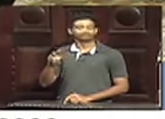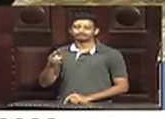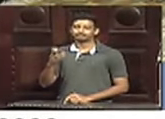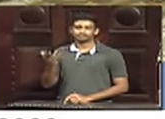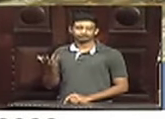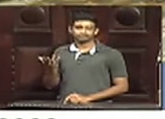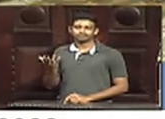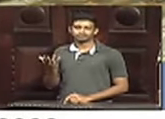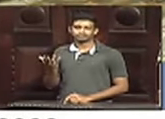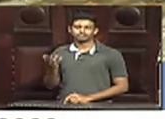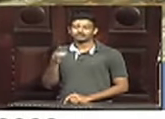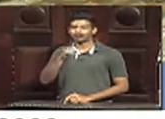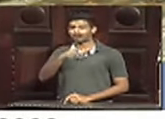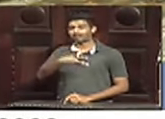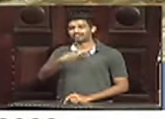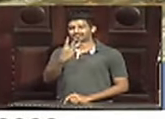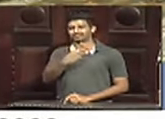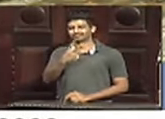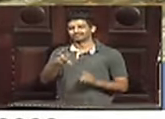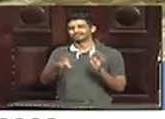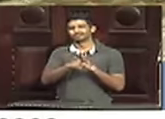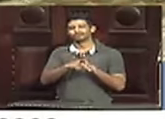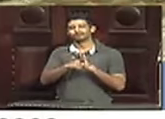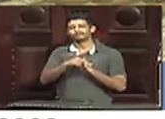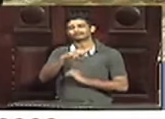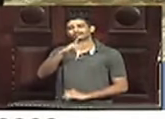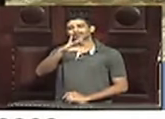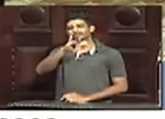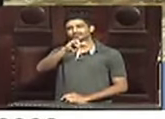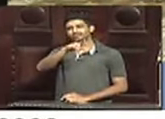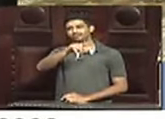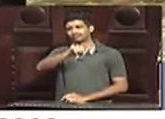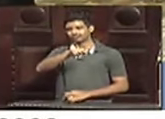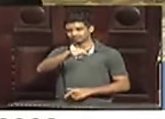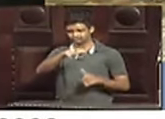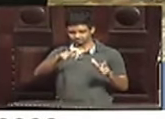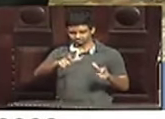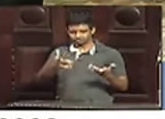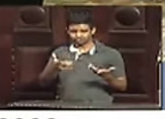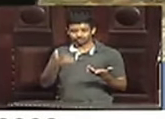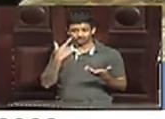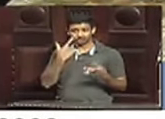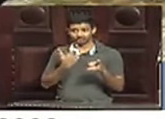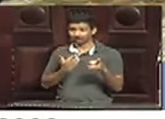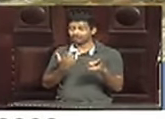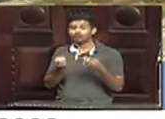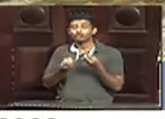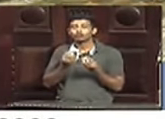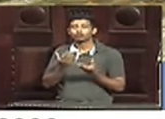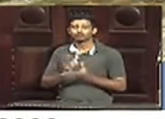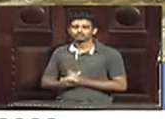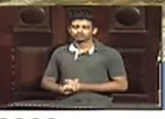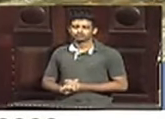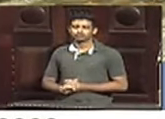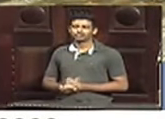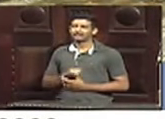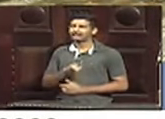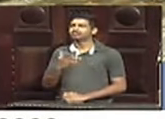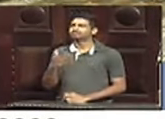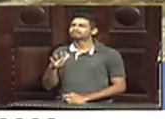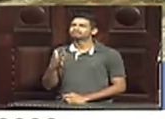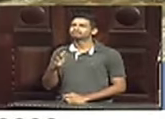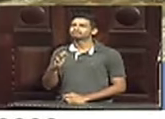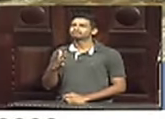o ocorrido no 3º Distrito de Duque de Caxias, um distrito de